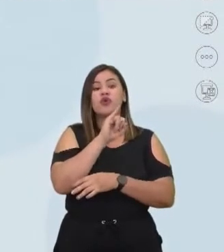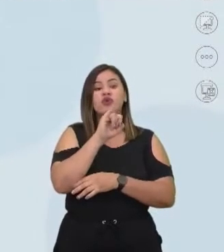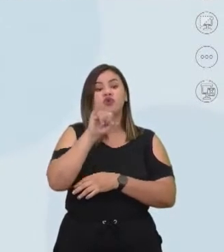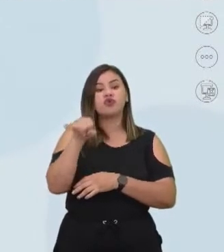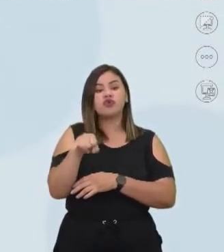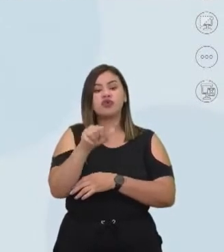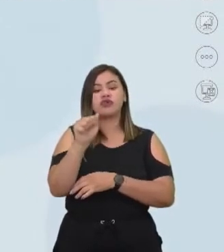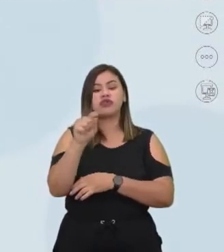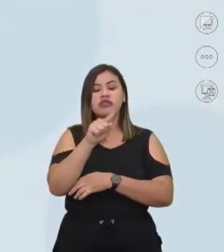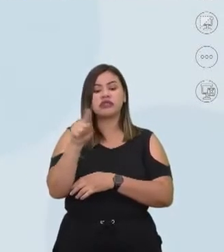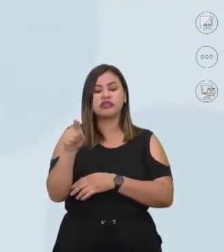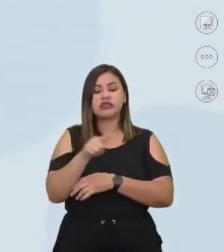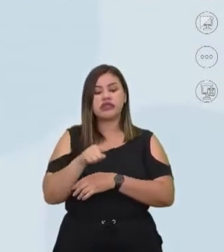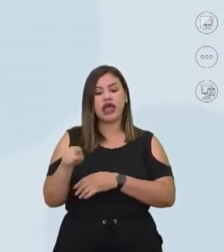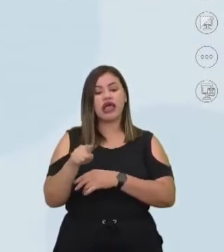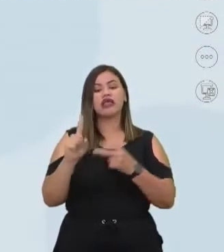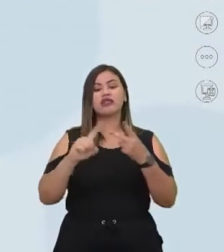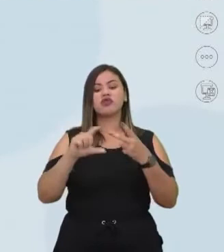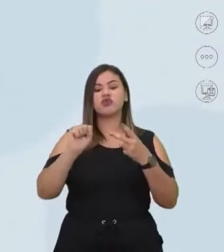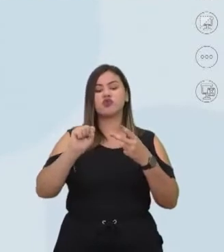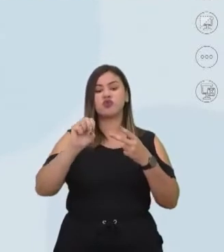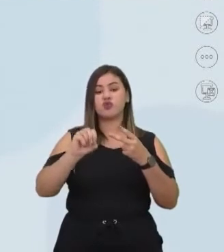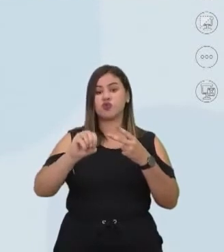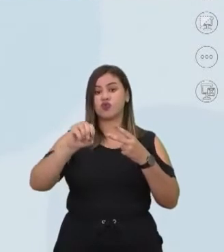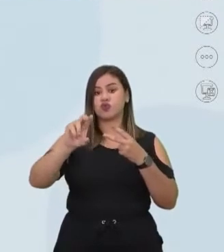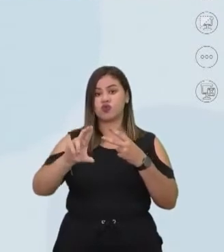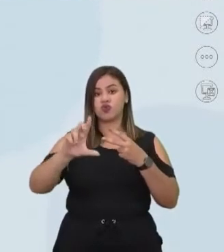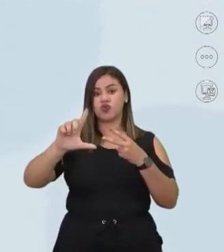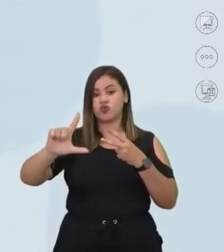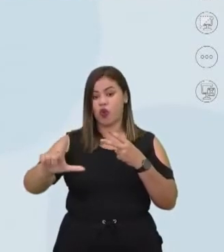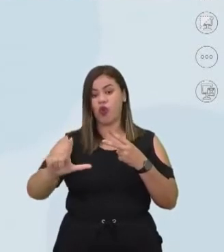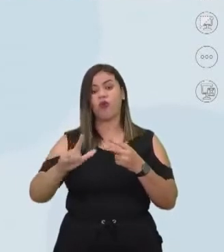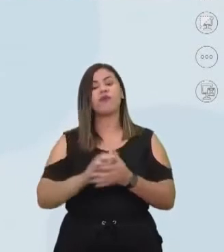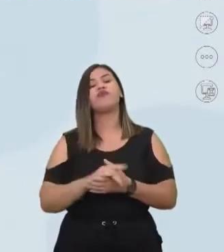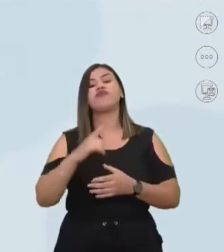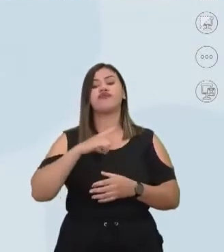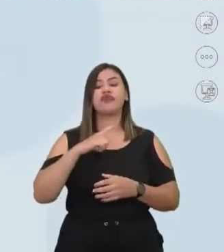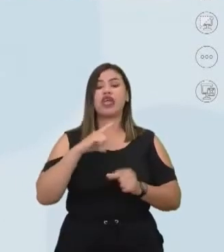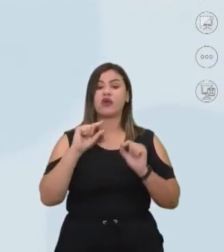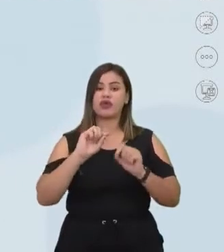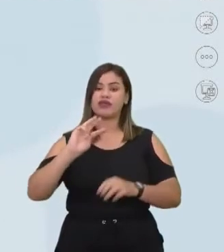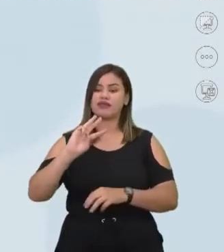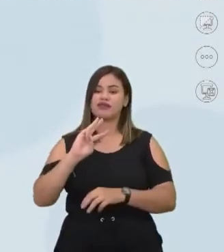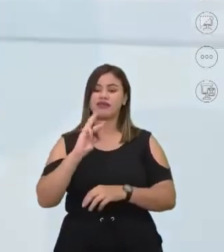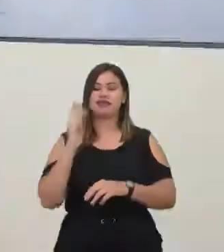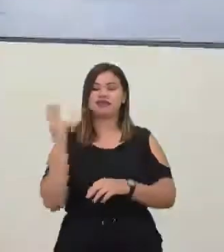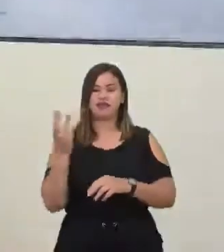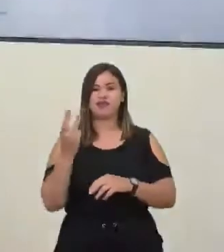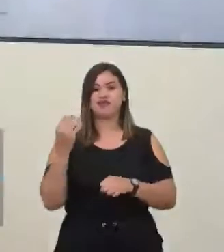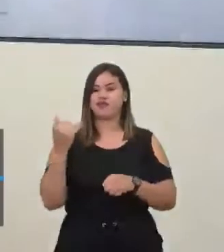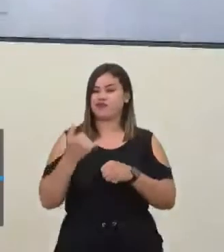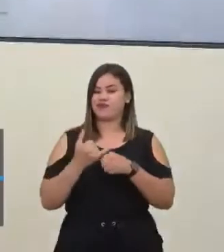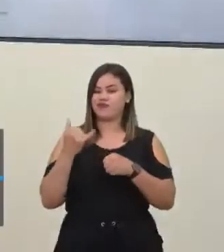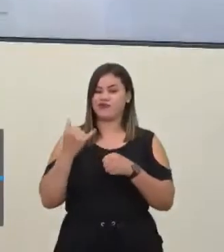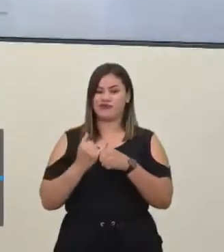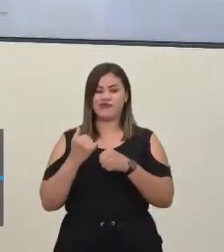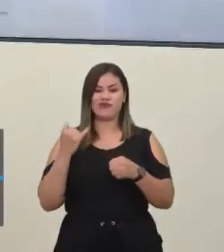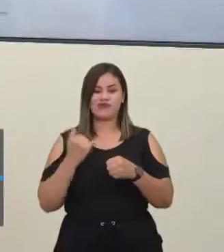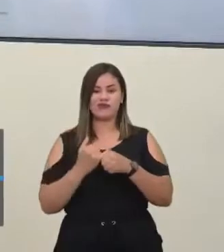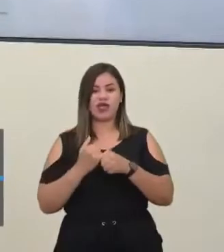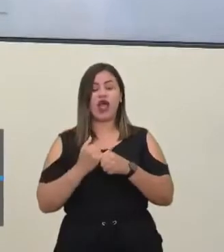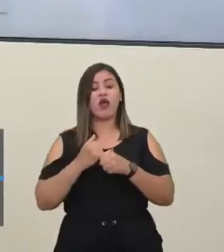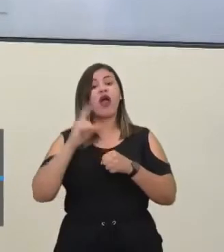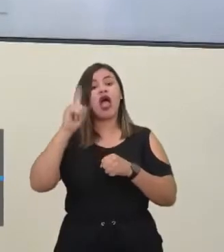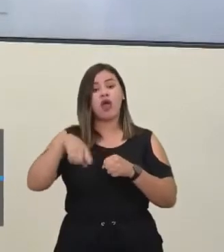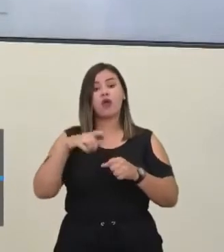e na soul music, tá? A soul music e o jazz, gente, sempre tem aquele trio de metais fantástico, né, lá no fundo, né? É sempre o trombone